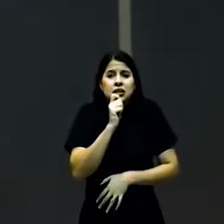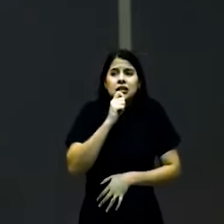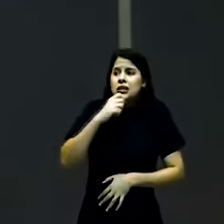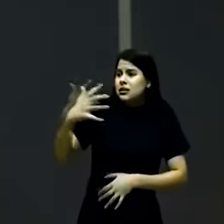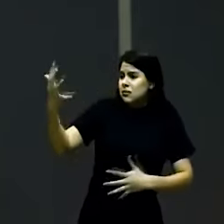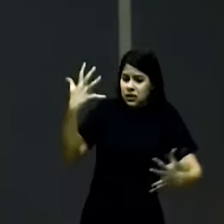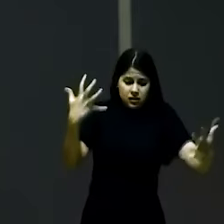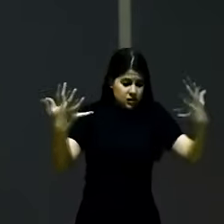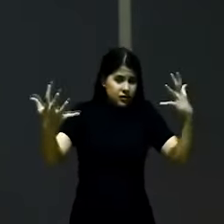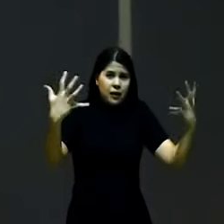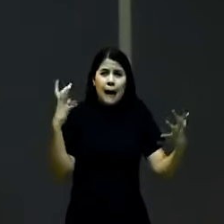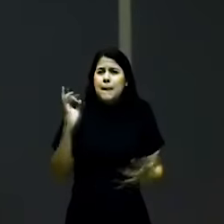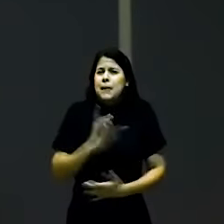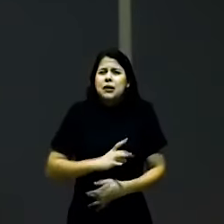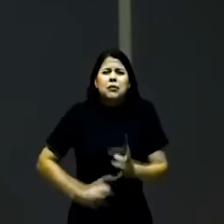Alguém que te ameaçou.